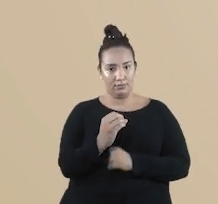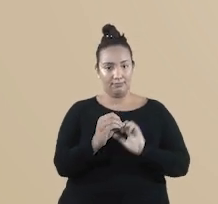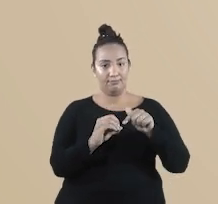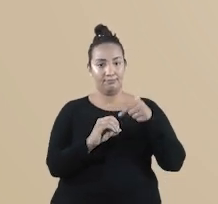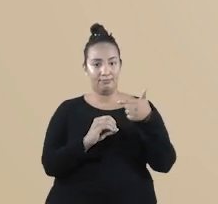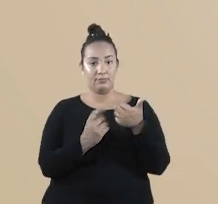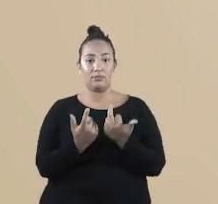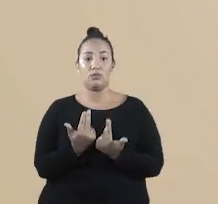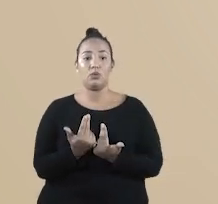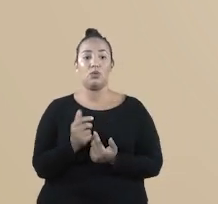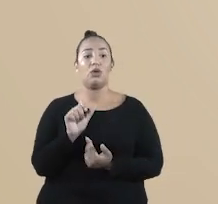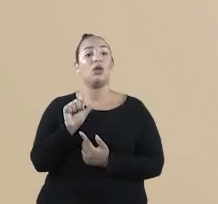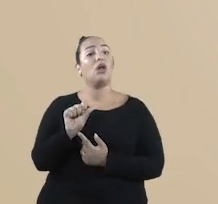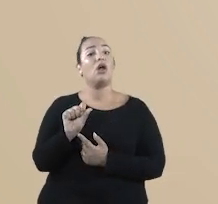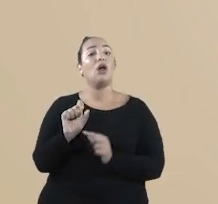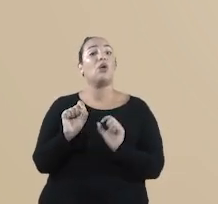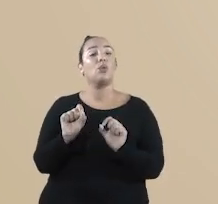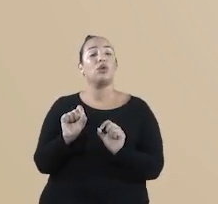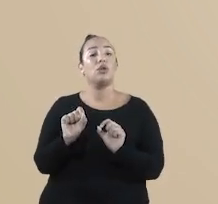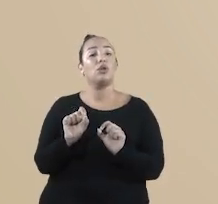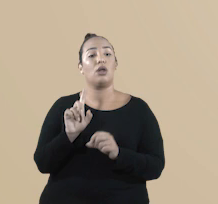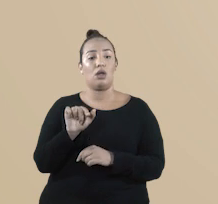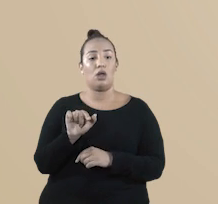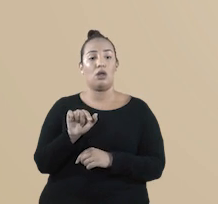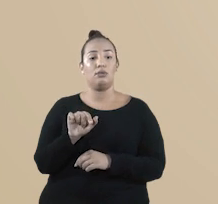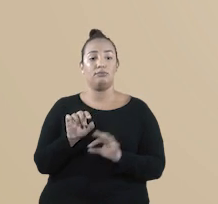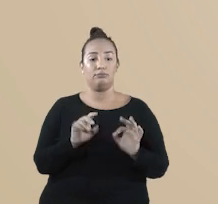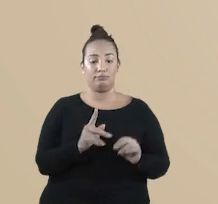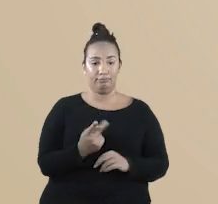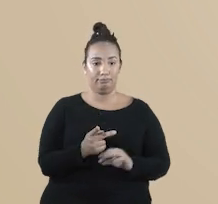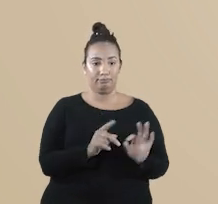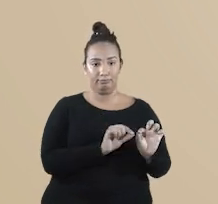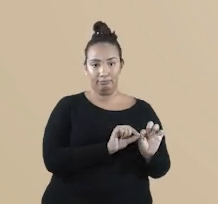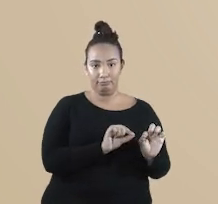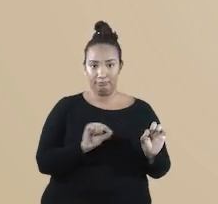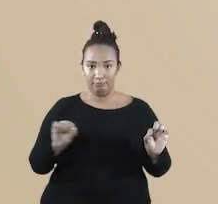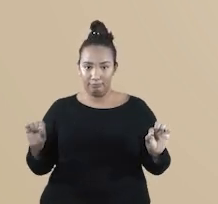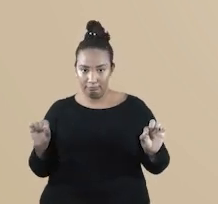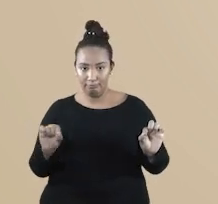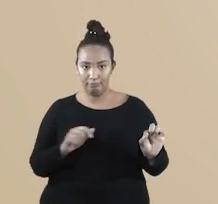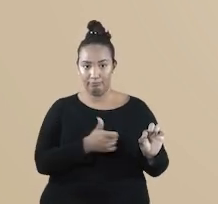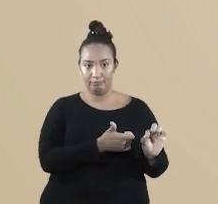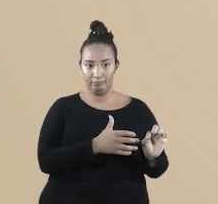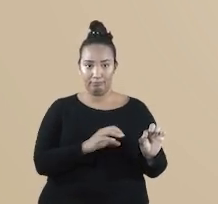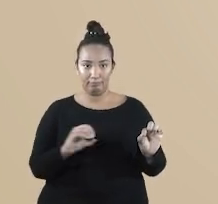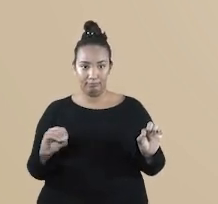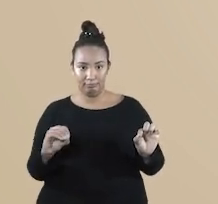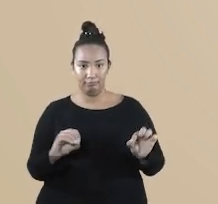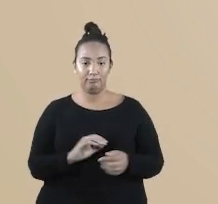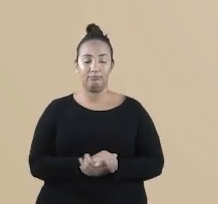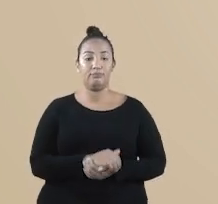quadrado é igual. O que que é A? A é a hipotenusa, que é